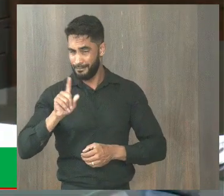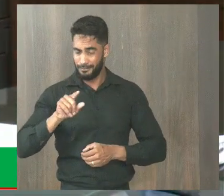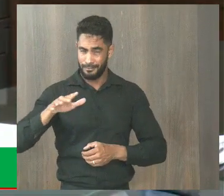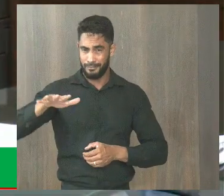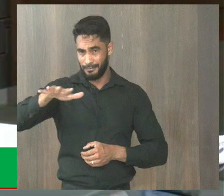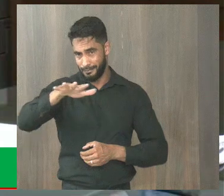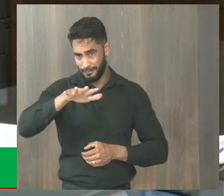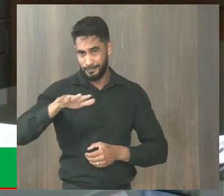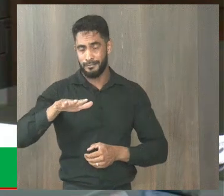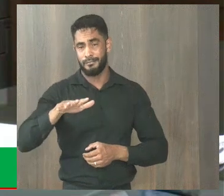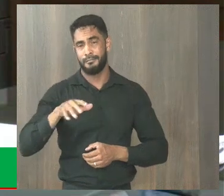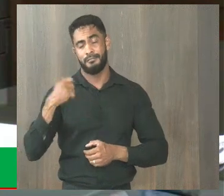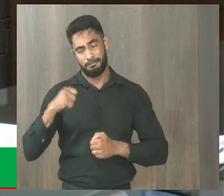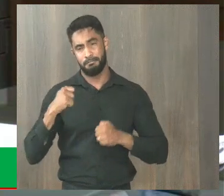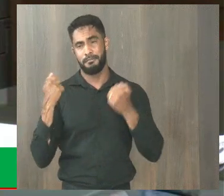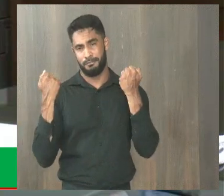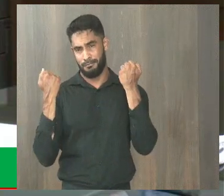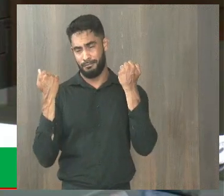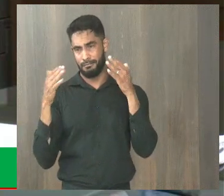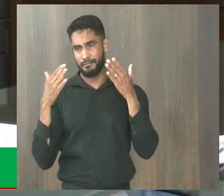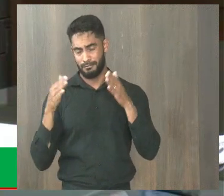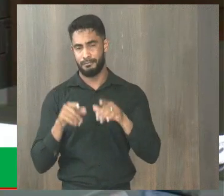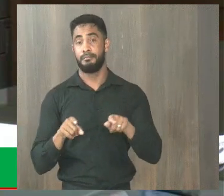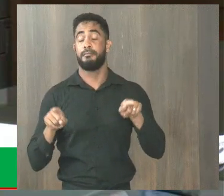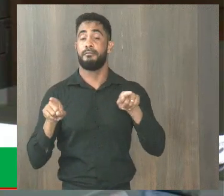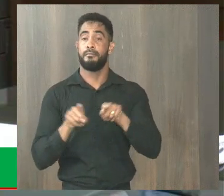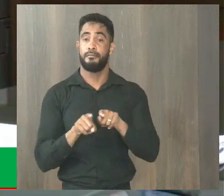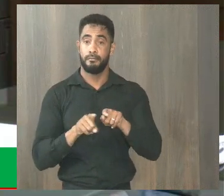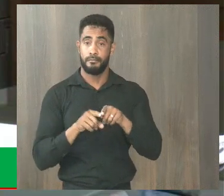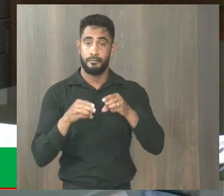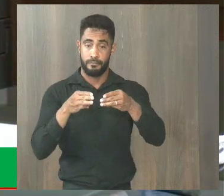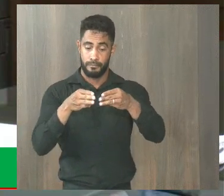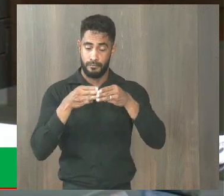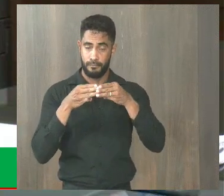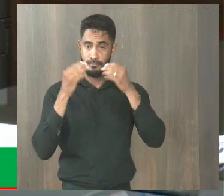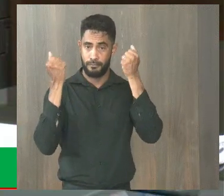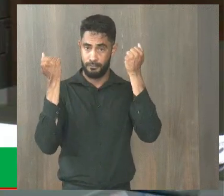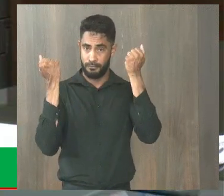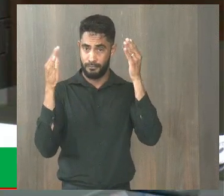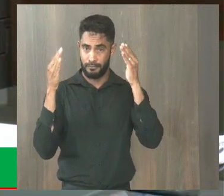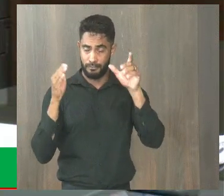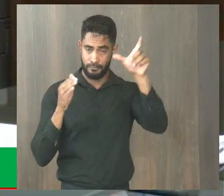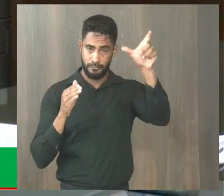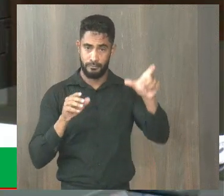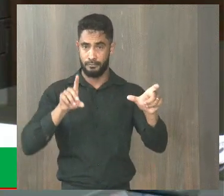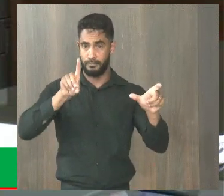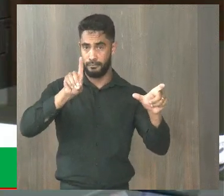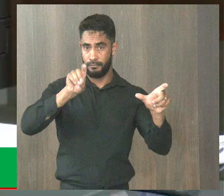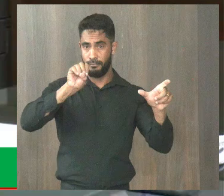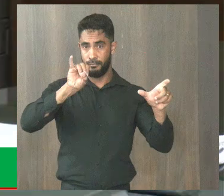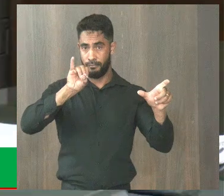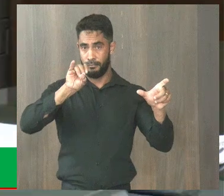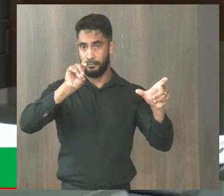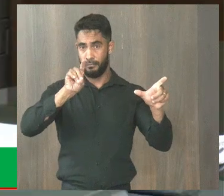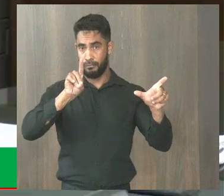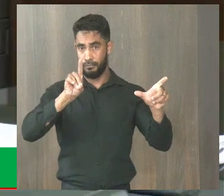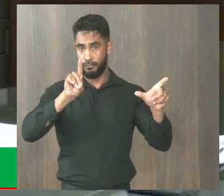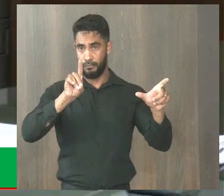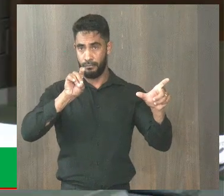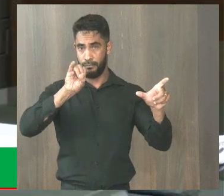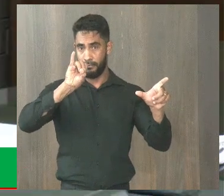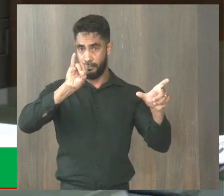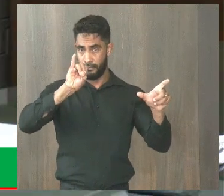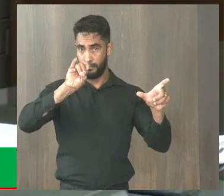que é digna de nossos aplausos. Eu fiz também, presidente, uma moção de aplausos aí ao senhor Diogo Nogueira, não é o cantor, não,